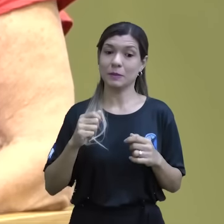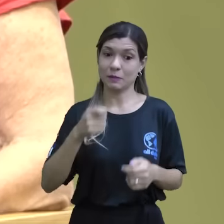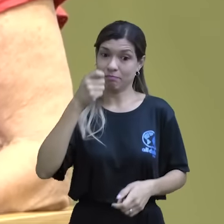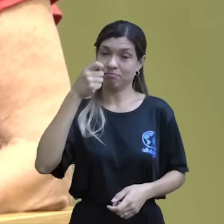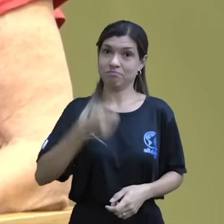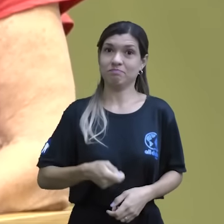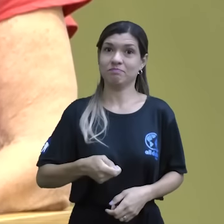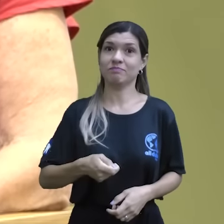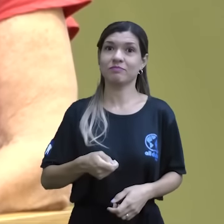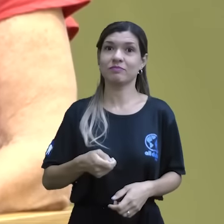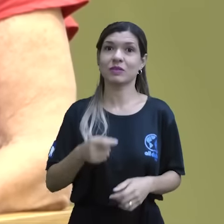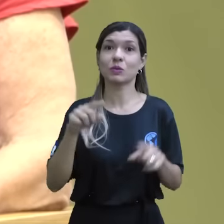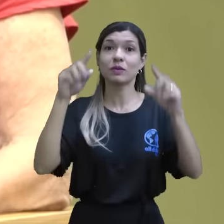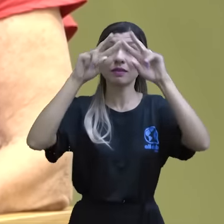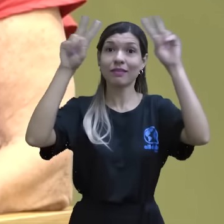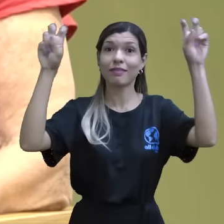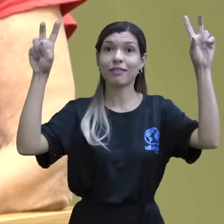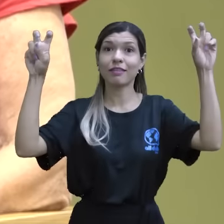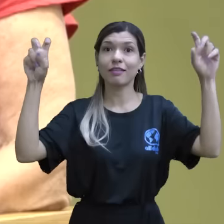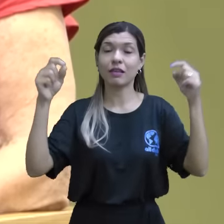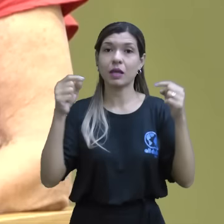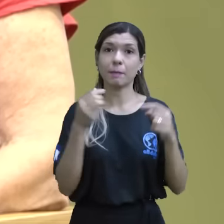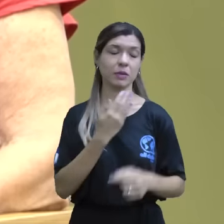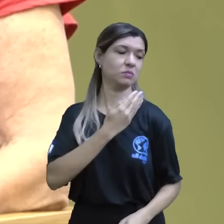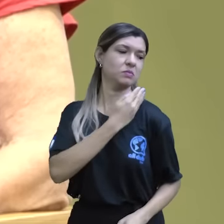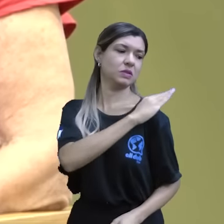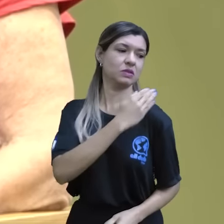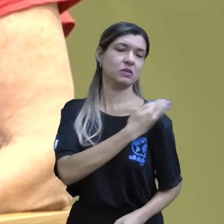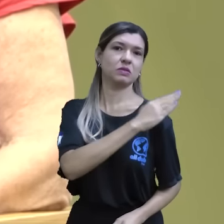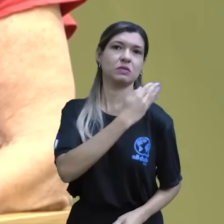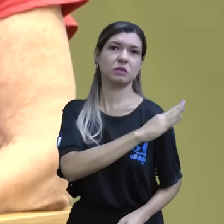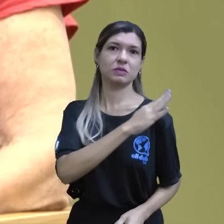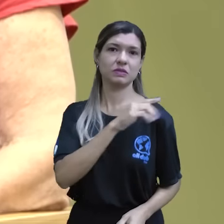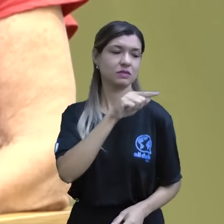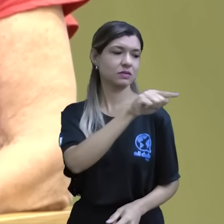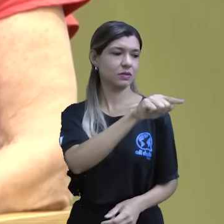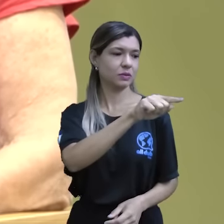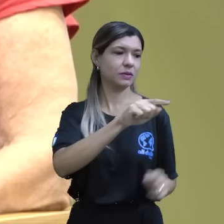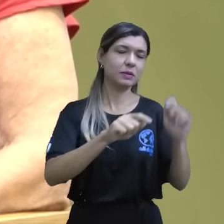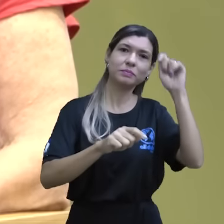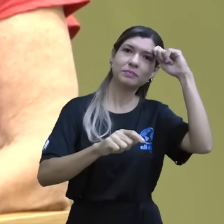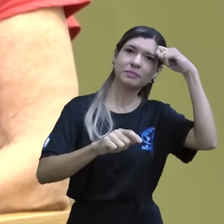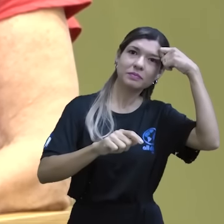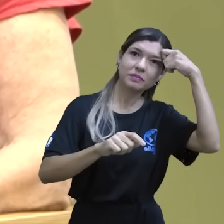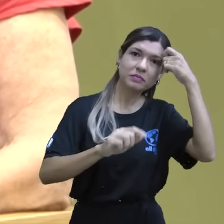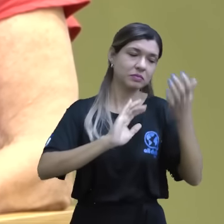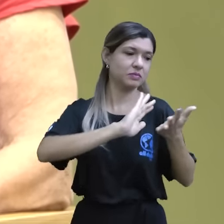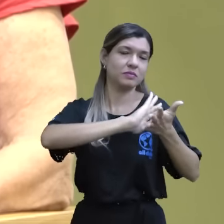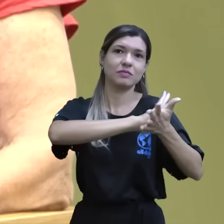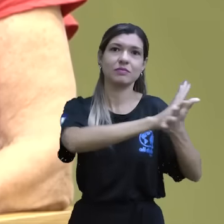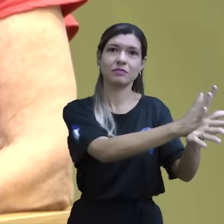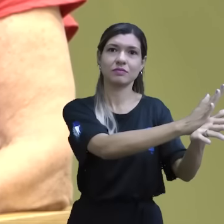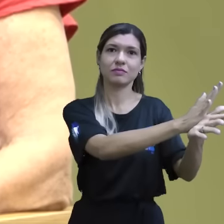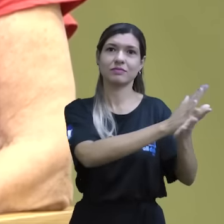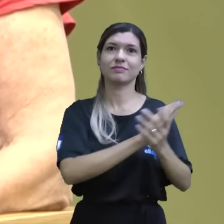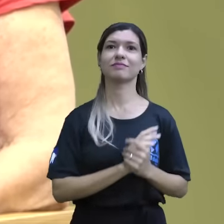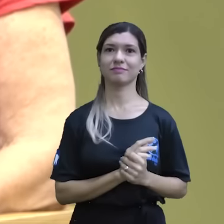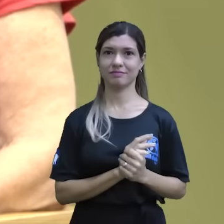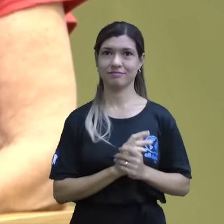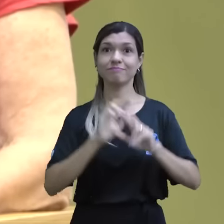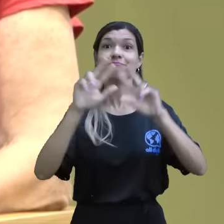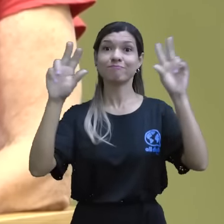me convidaram, mas eu não posso fazer isso sozinho. Eu sou muito branquela para fazer esse podcast sozinho.